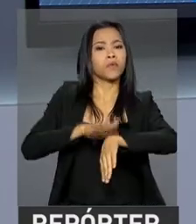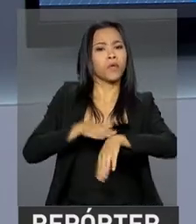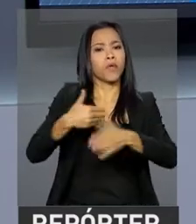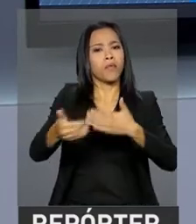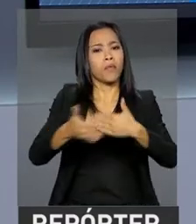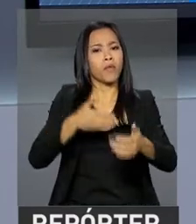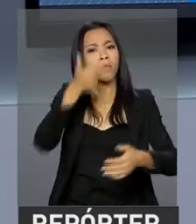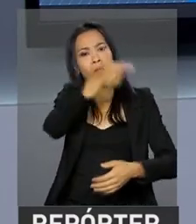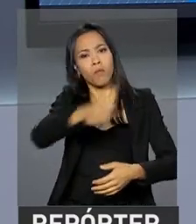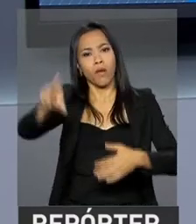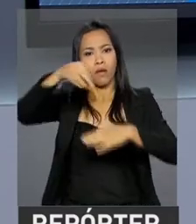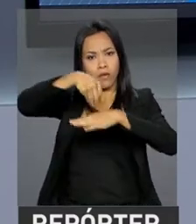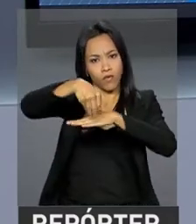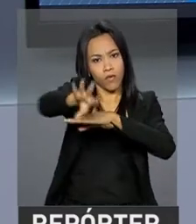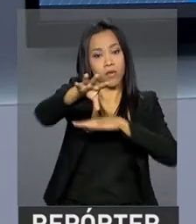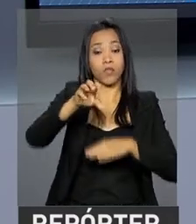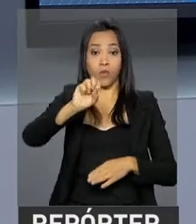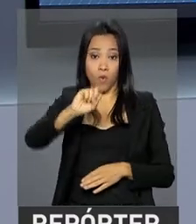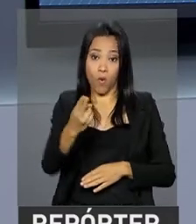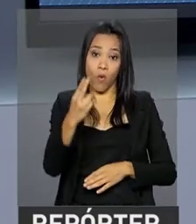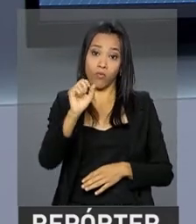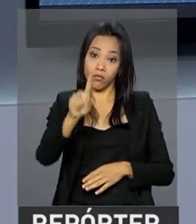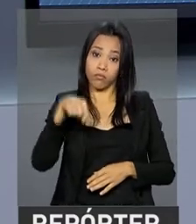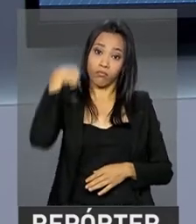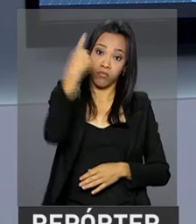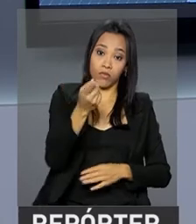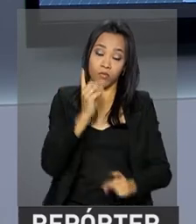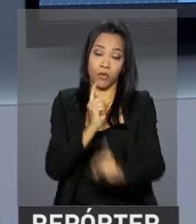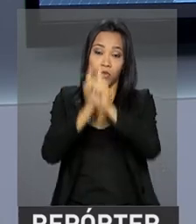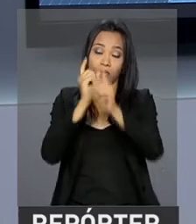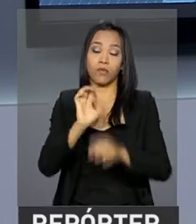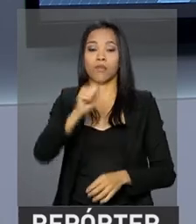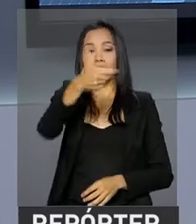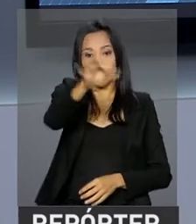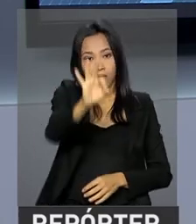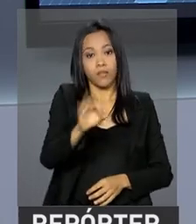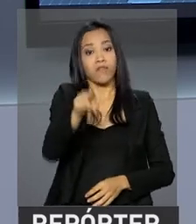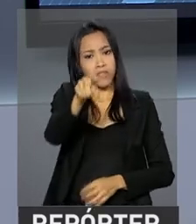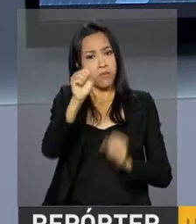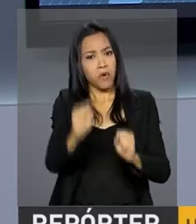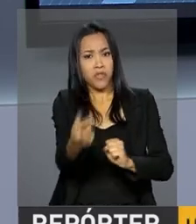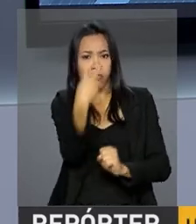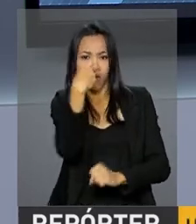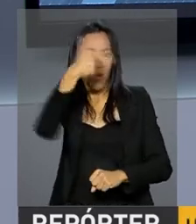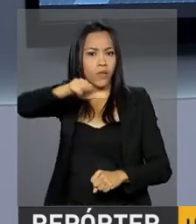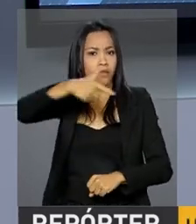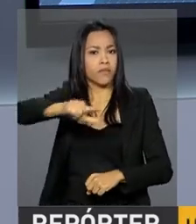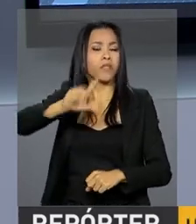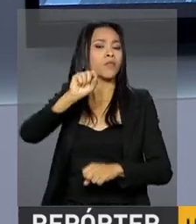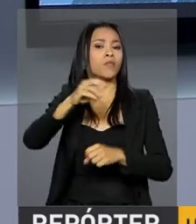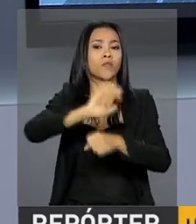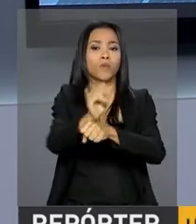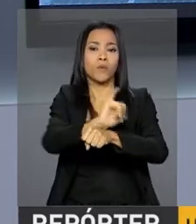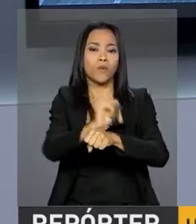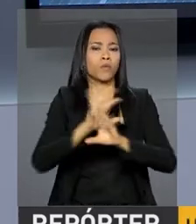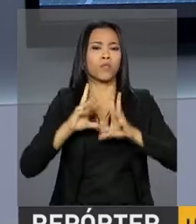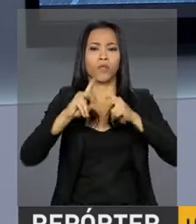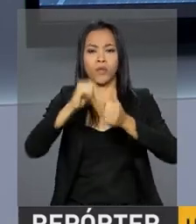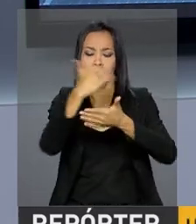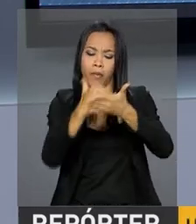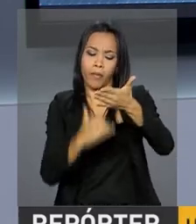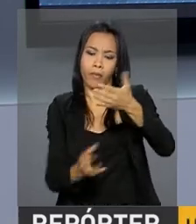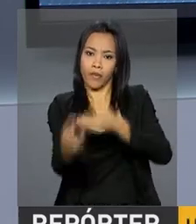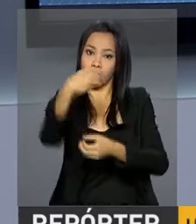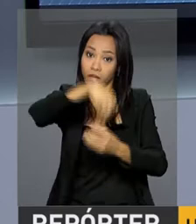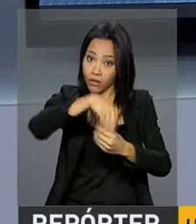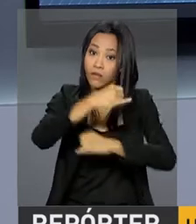qualquer momento com mais informações ou em uma hora na nossa próxima edição. Você pode rever as reportagens no YouTube e toda a programação